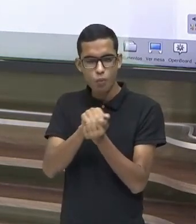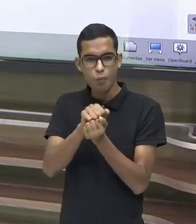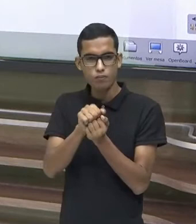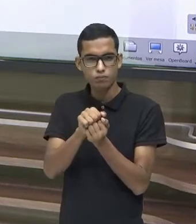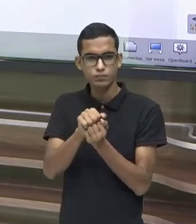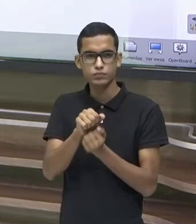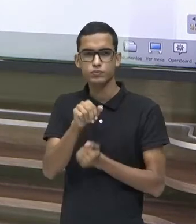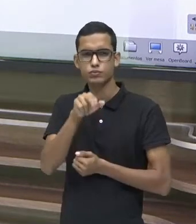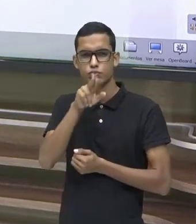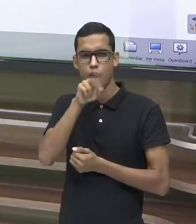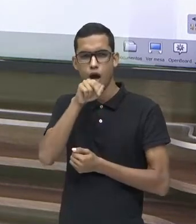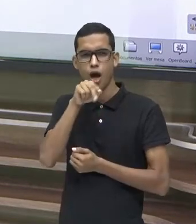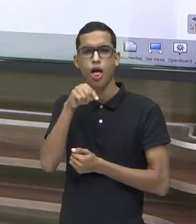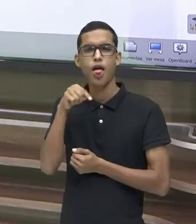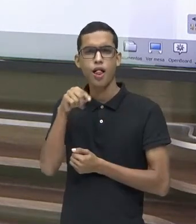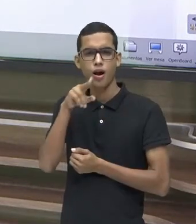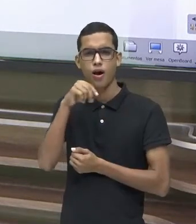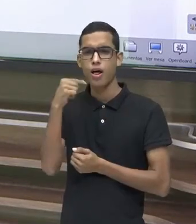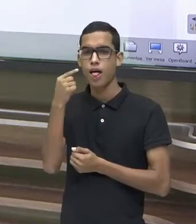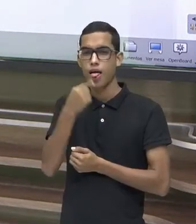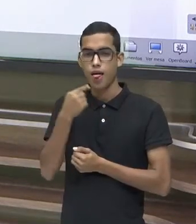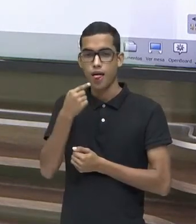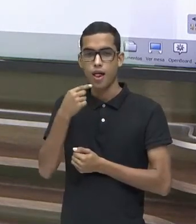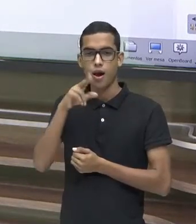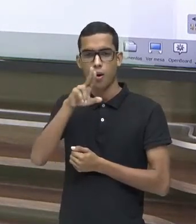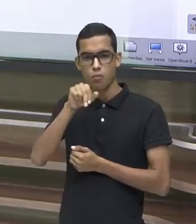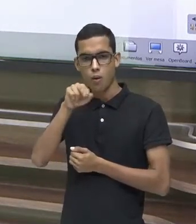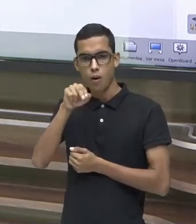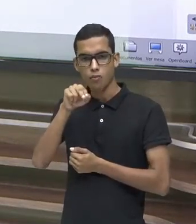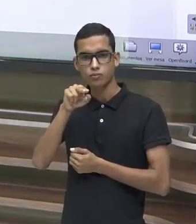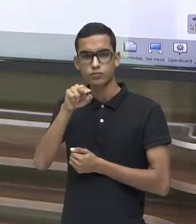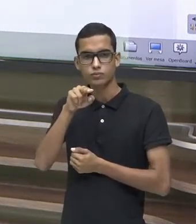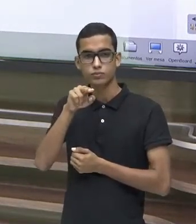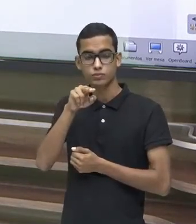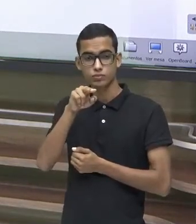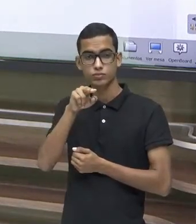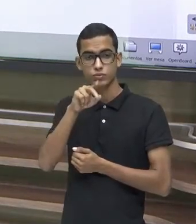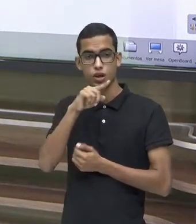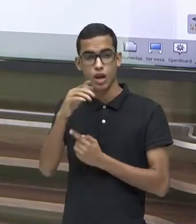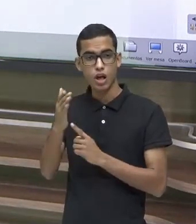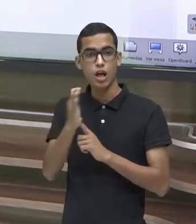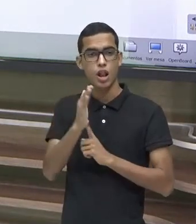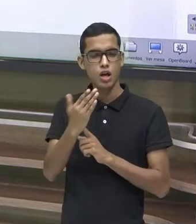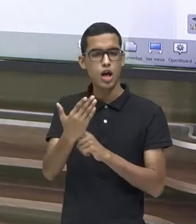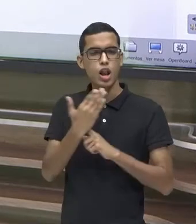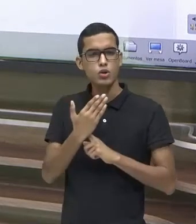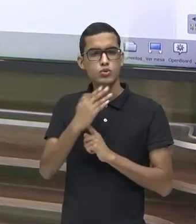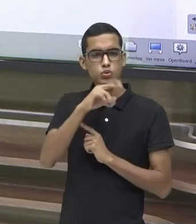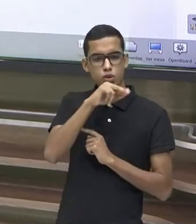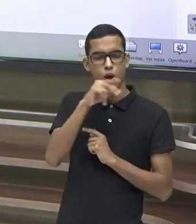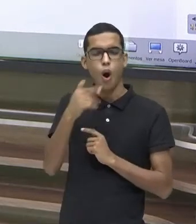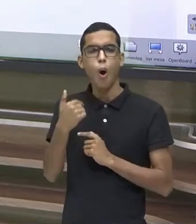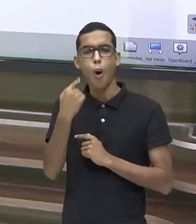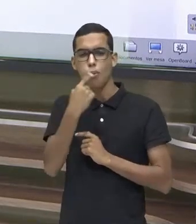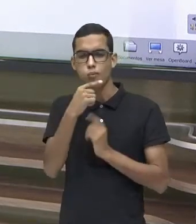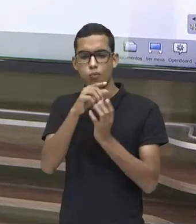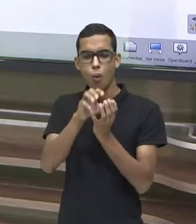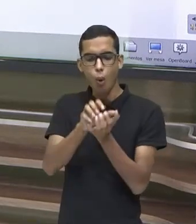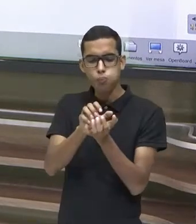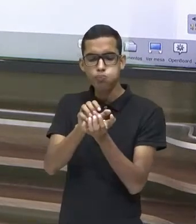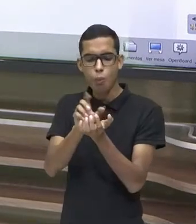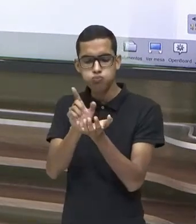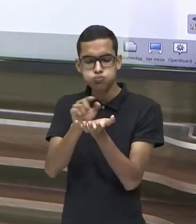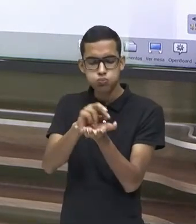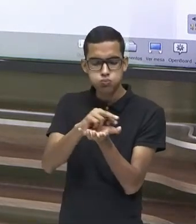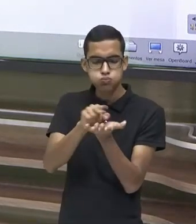no caso da mastigação, ela auxilia para levar o alimento de um lado para outro da nossa boca, né? O músculo que vai funcionar